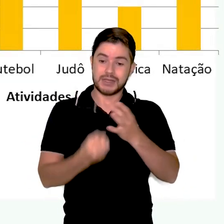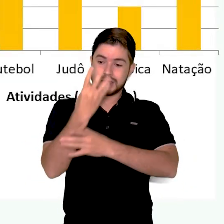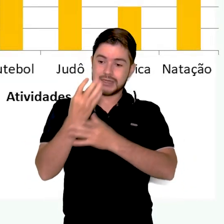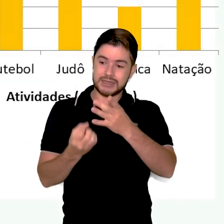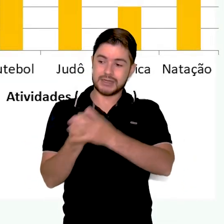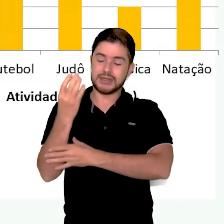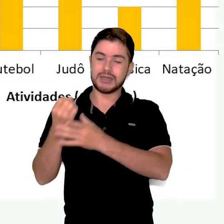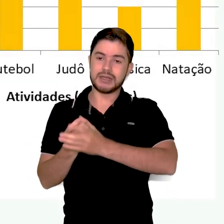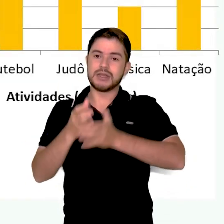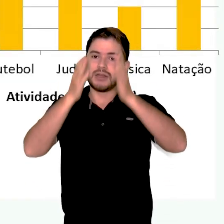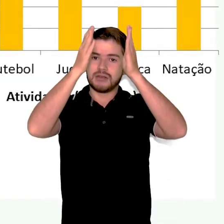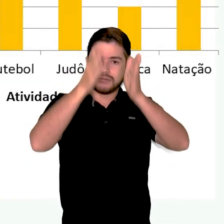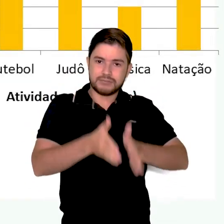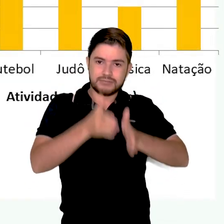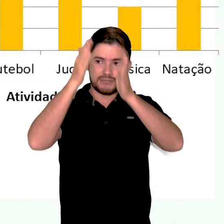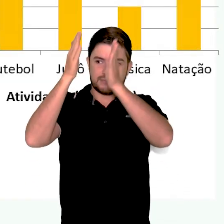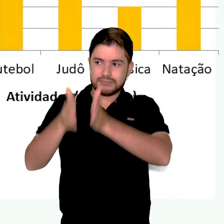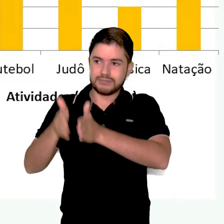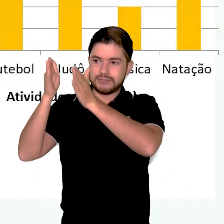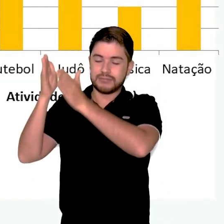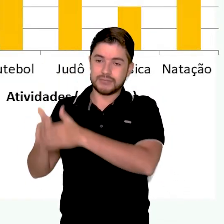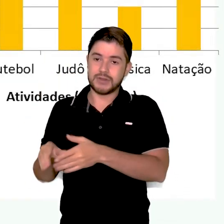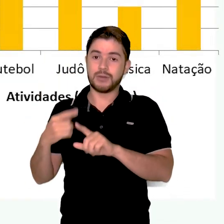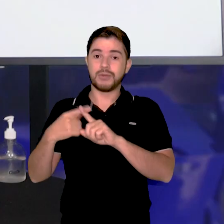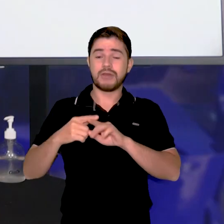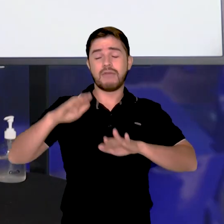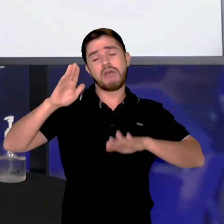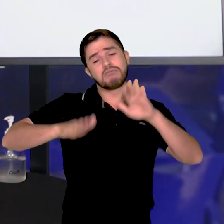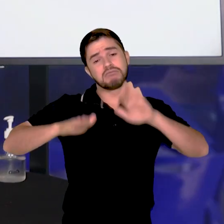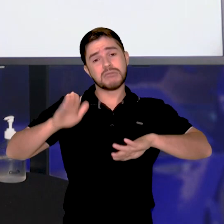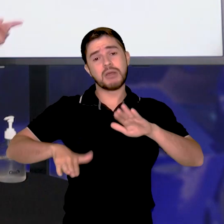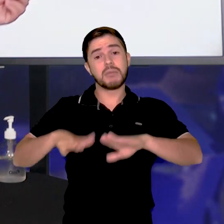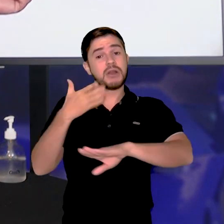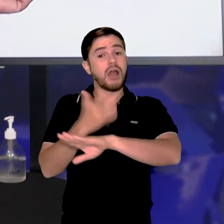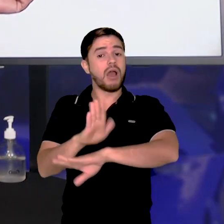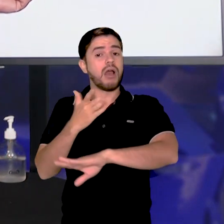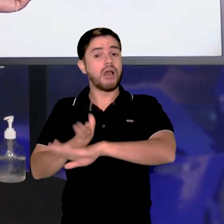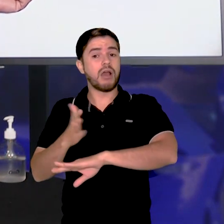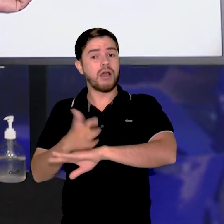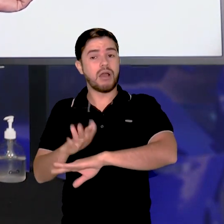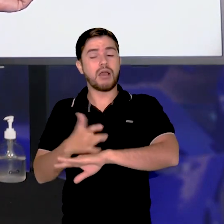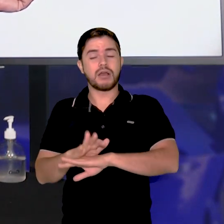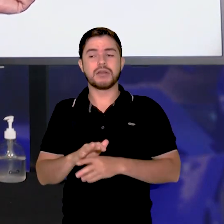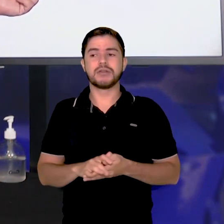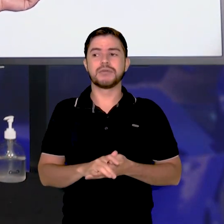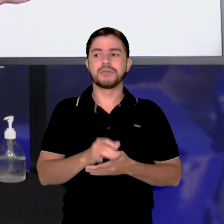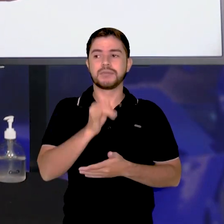A altura dessa coluna vai depender da frequência dela. Então, por exemplo, quando